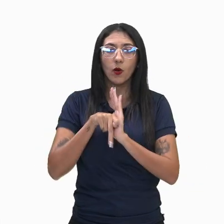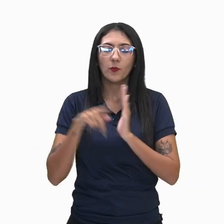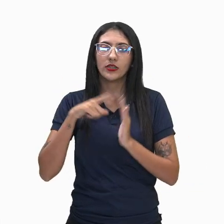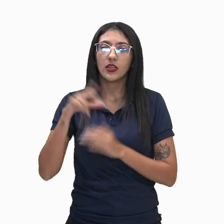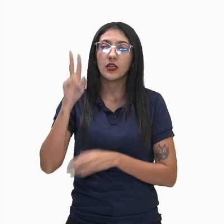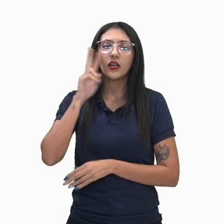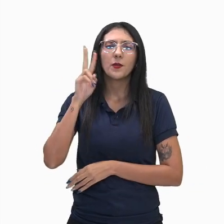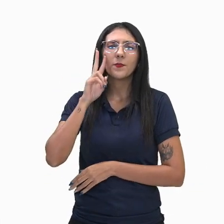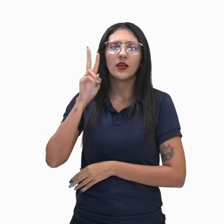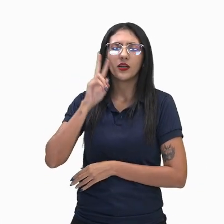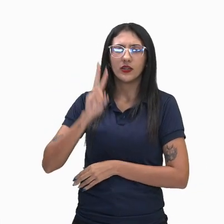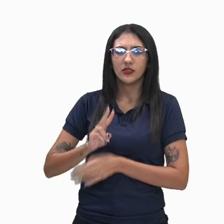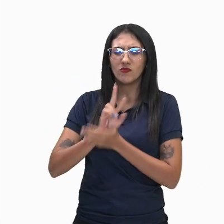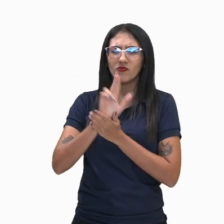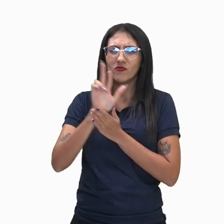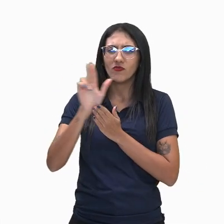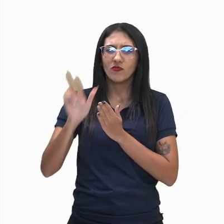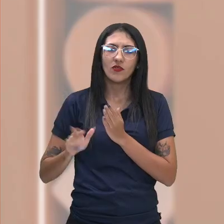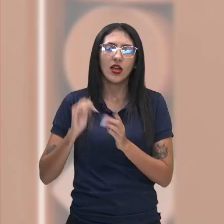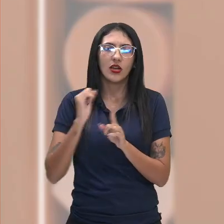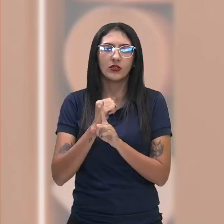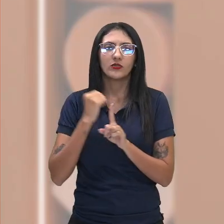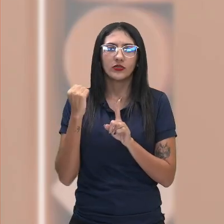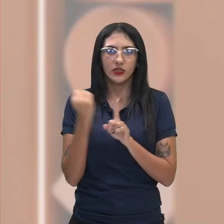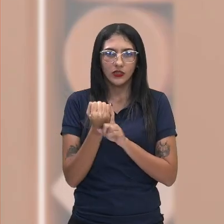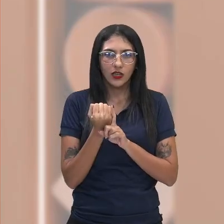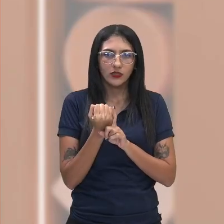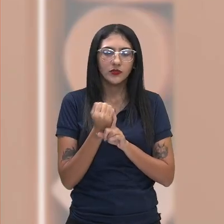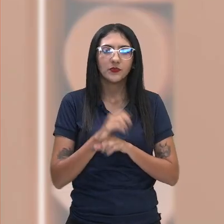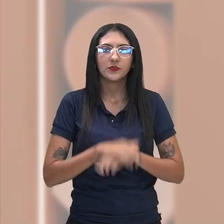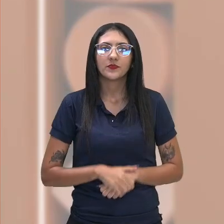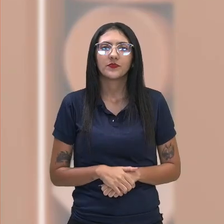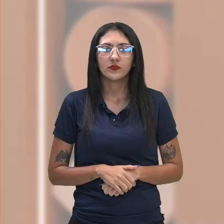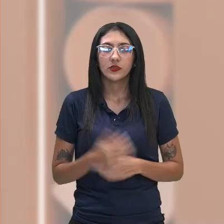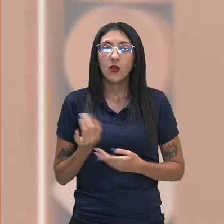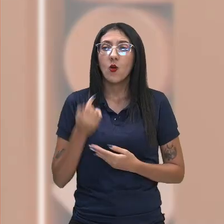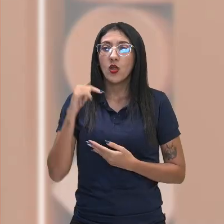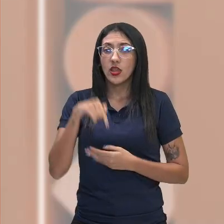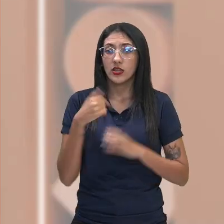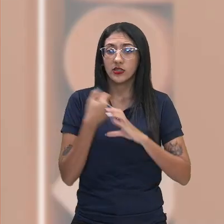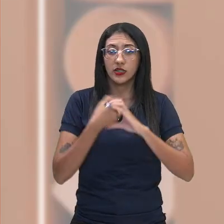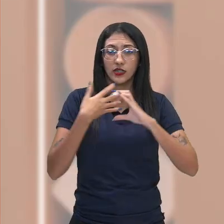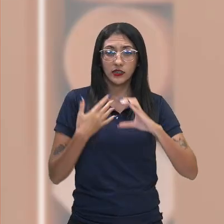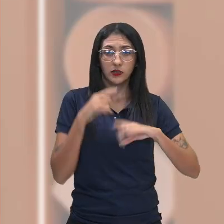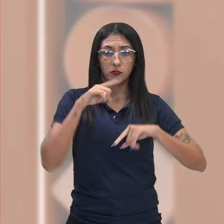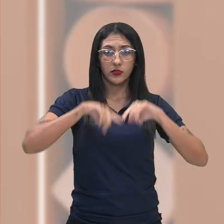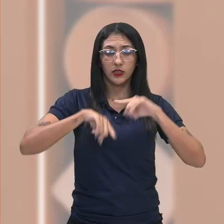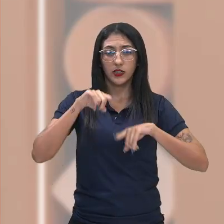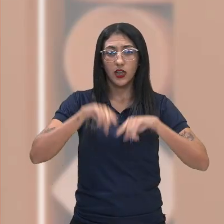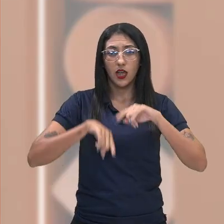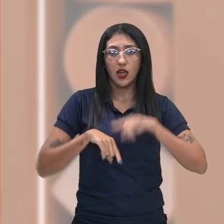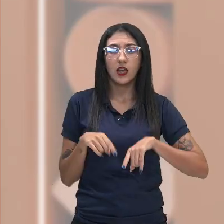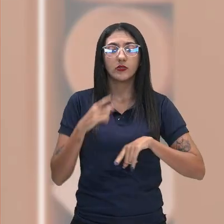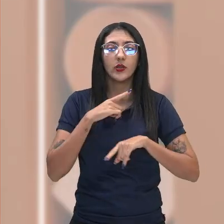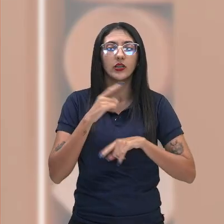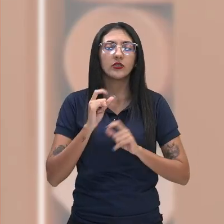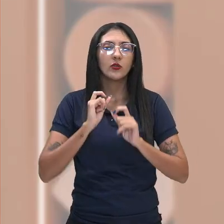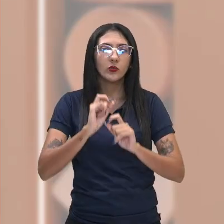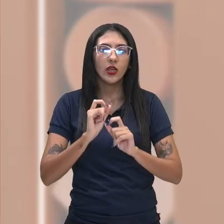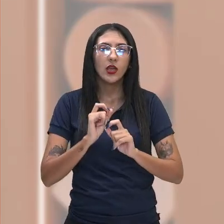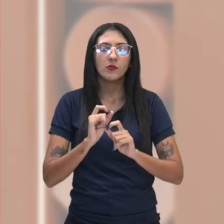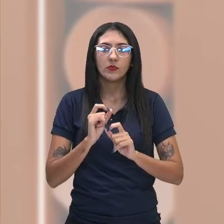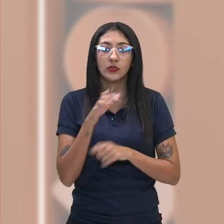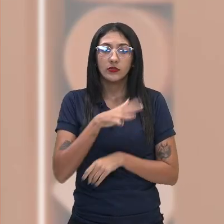às diversas sociedades, e esses elementos, eles não só estão